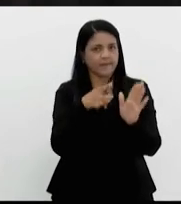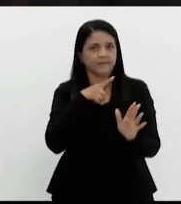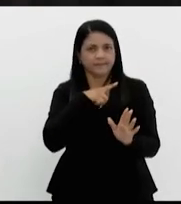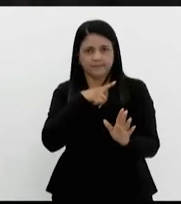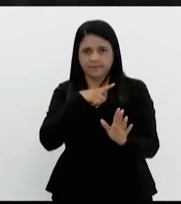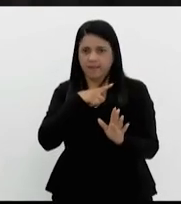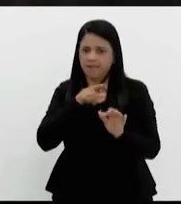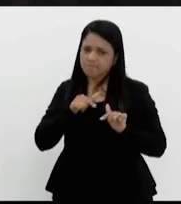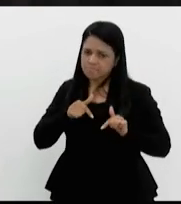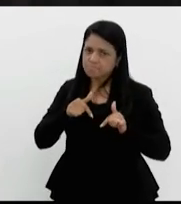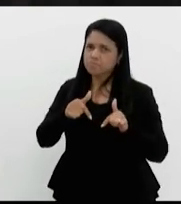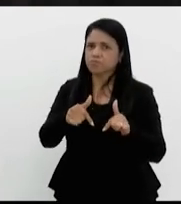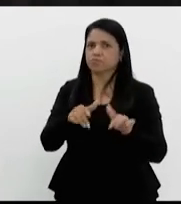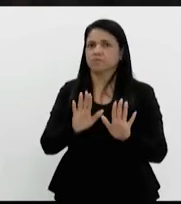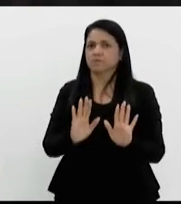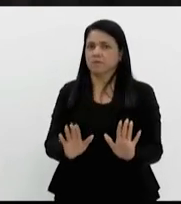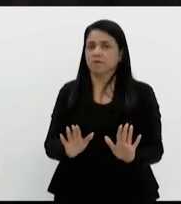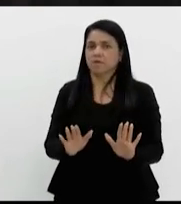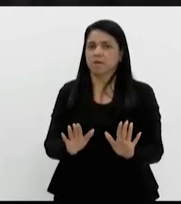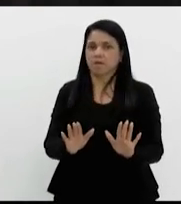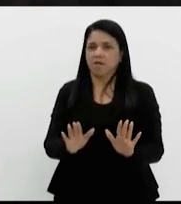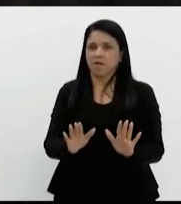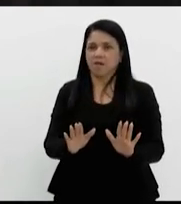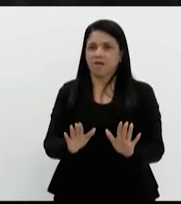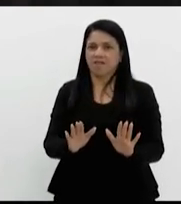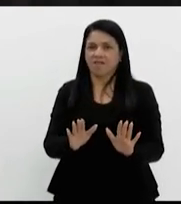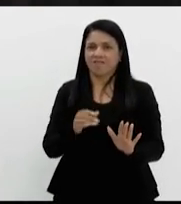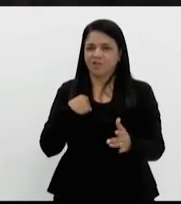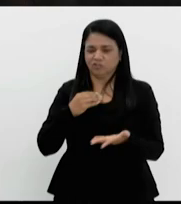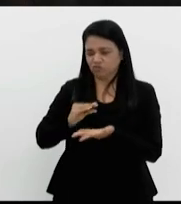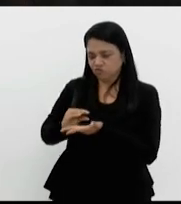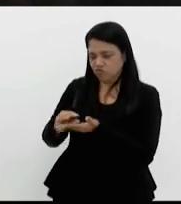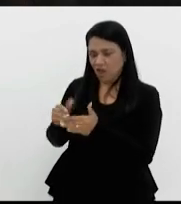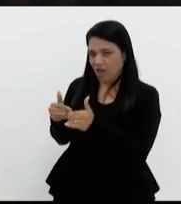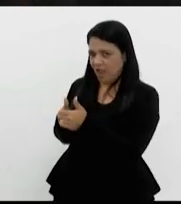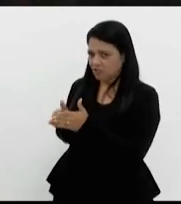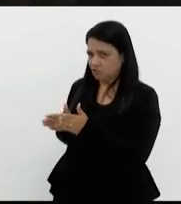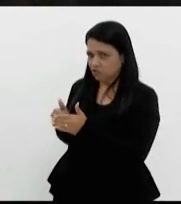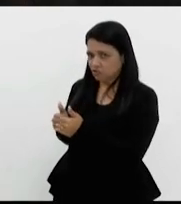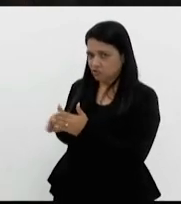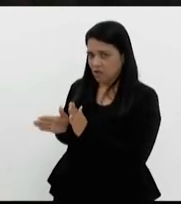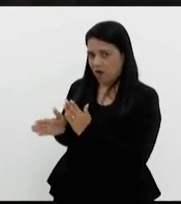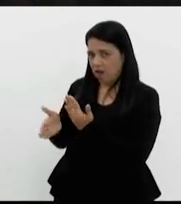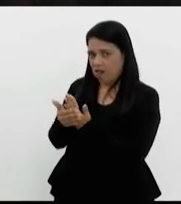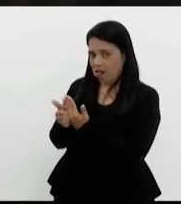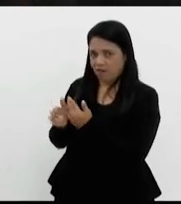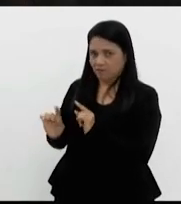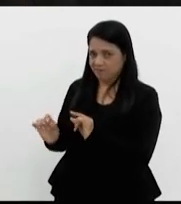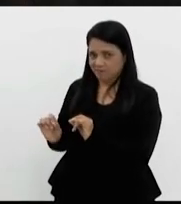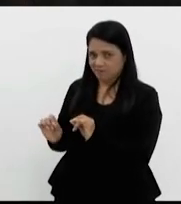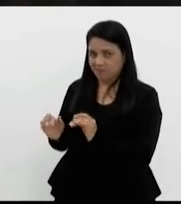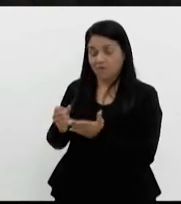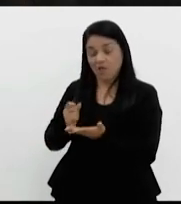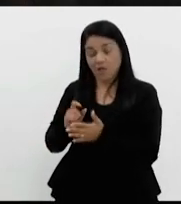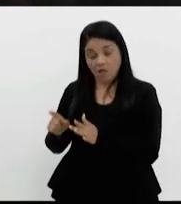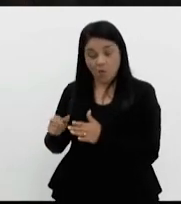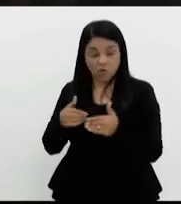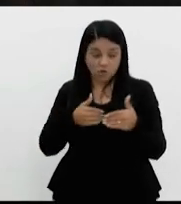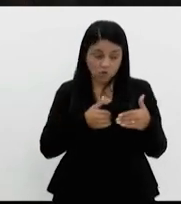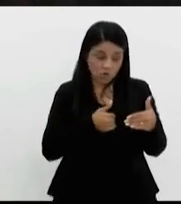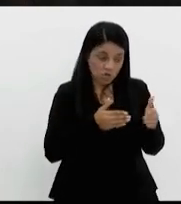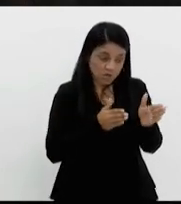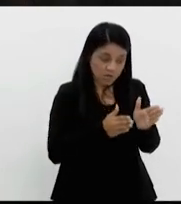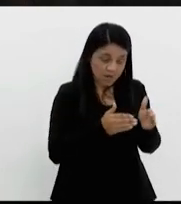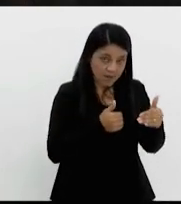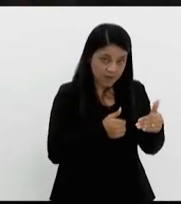forma efetiva, não vai entrar numa caixinha para fazer parte de uma coisa que vai ser comprada, que o Estado precisa. Não,